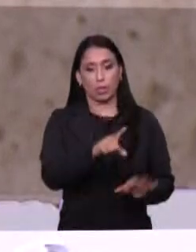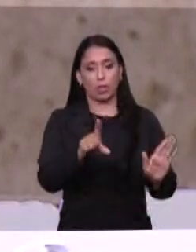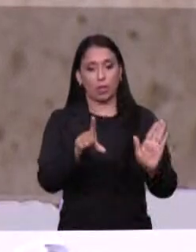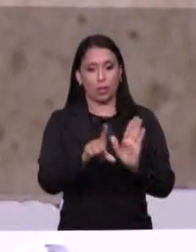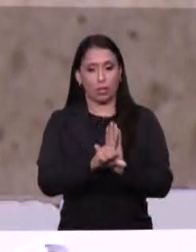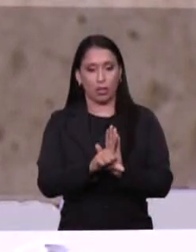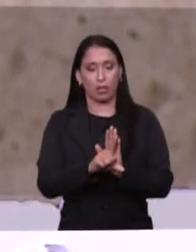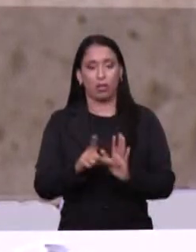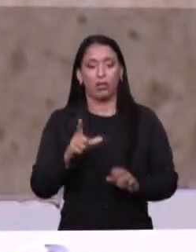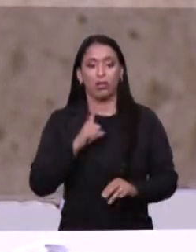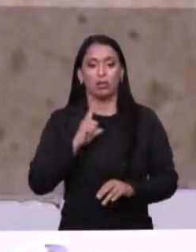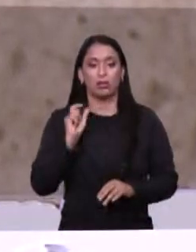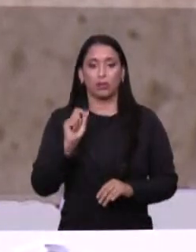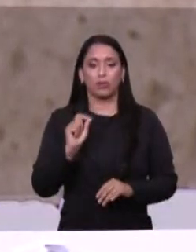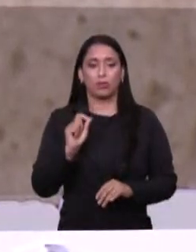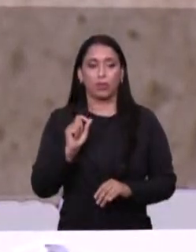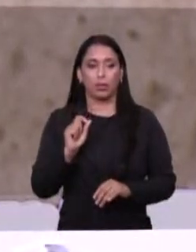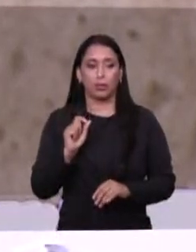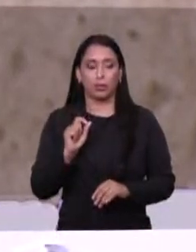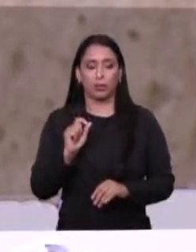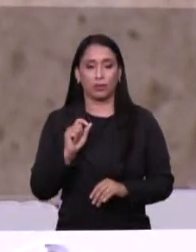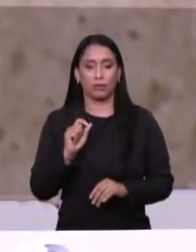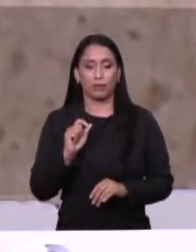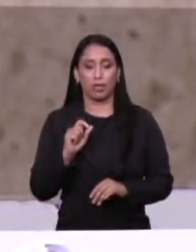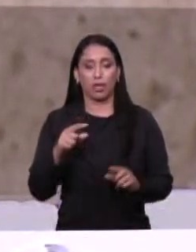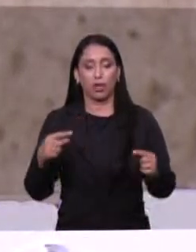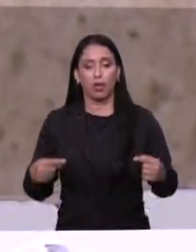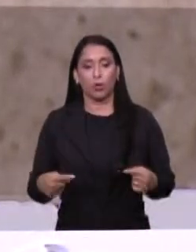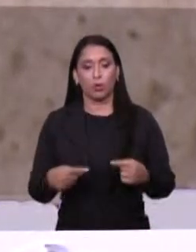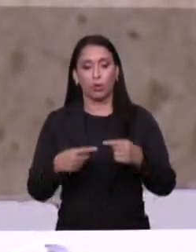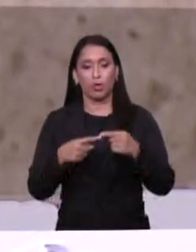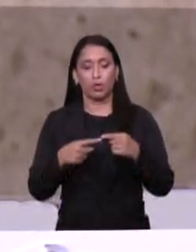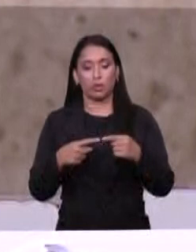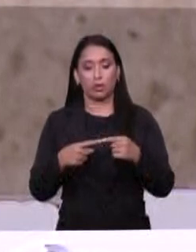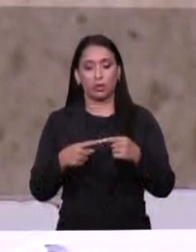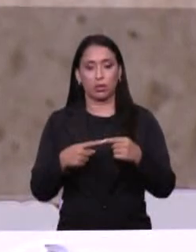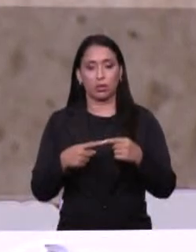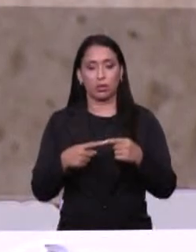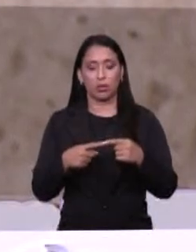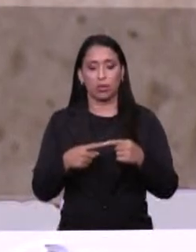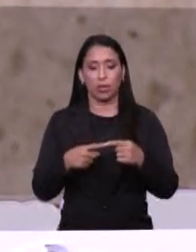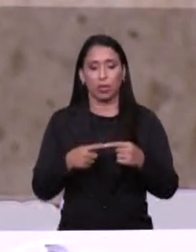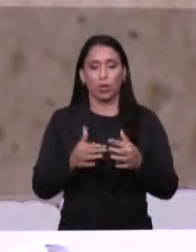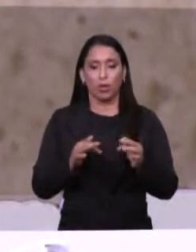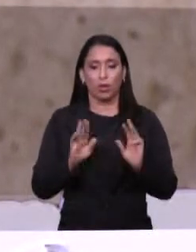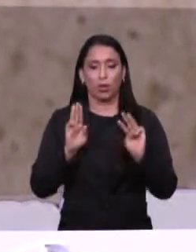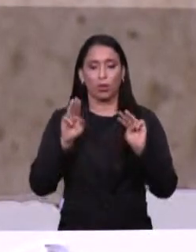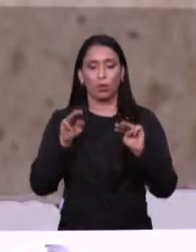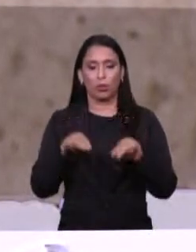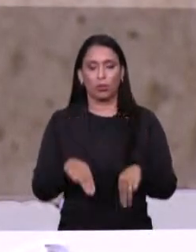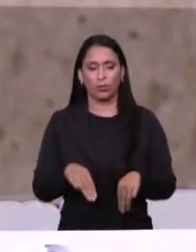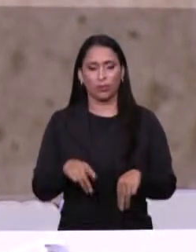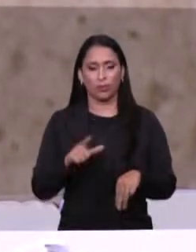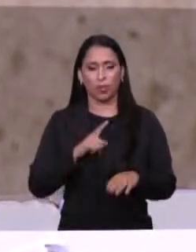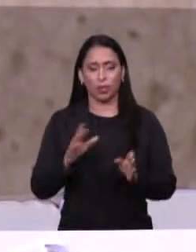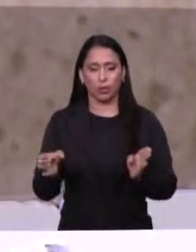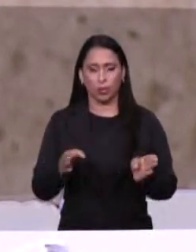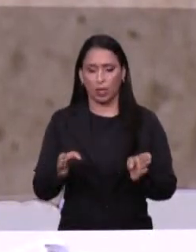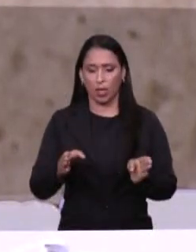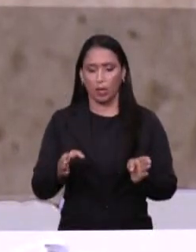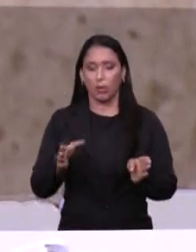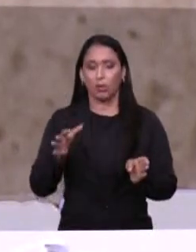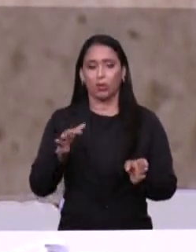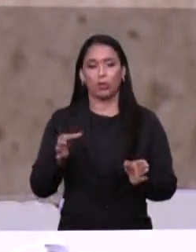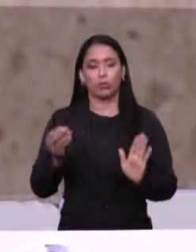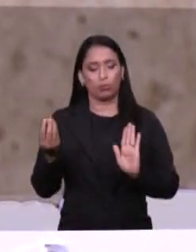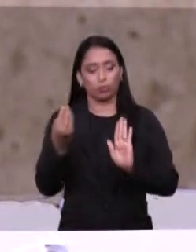lei impugnada, o qual deverá coincidir com o fim de um quinquídio contado da